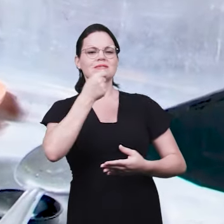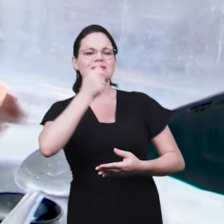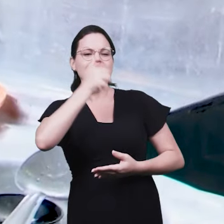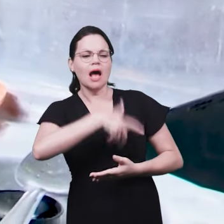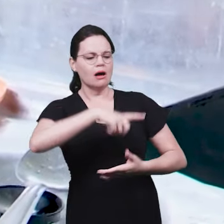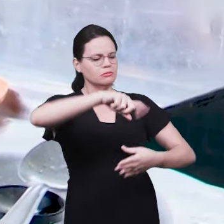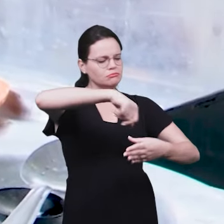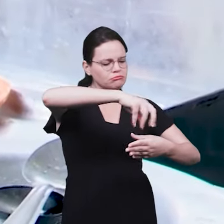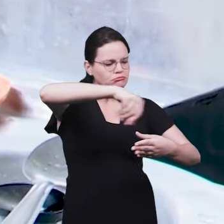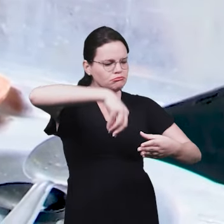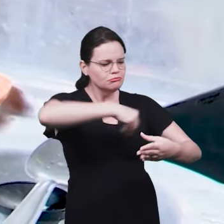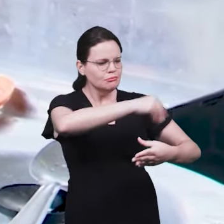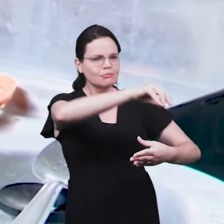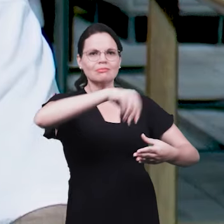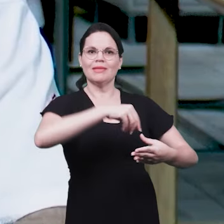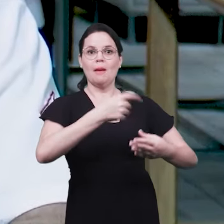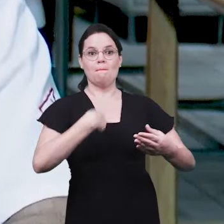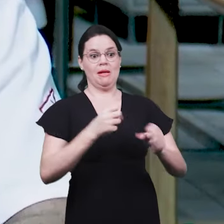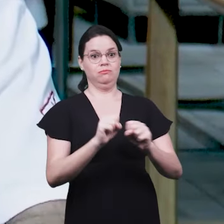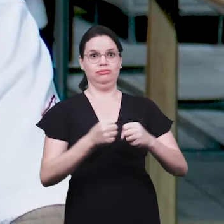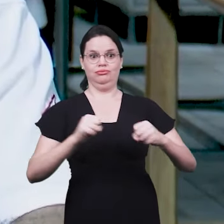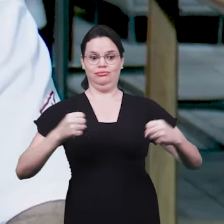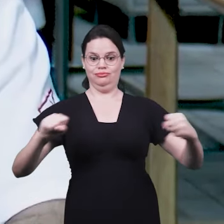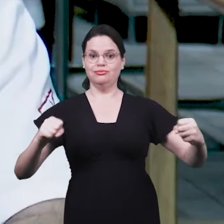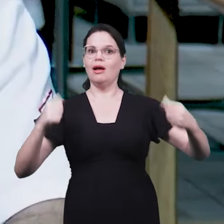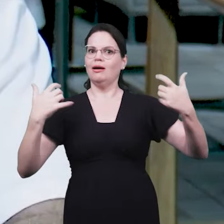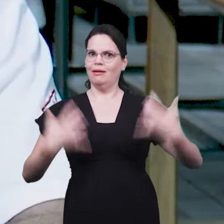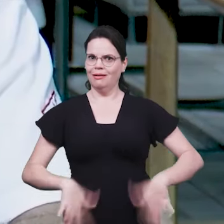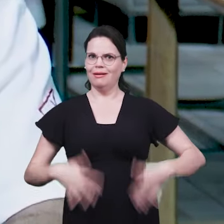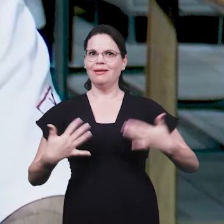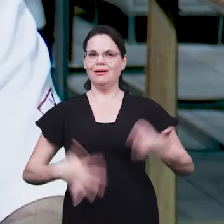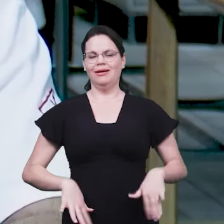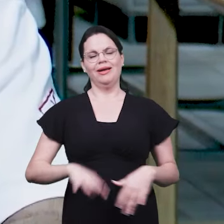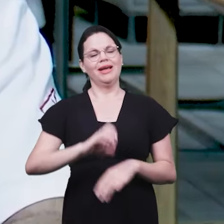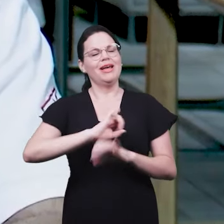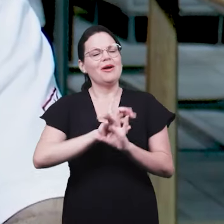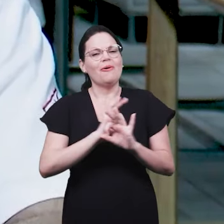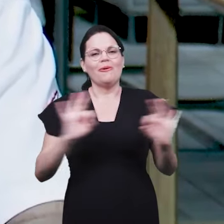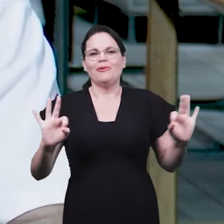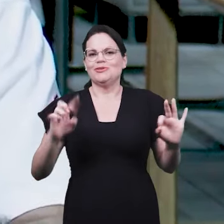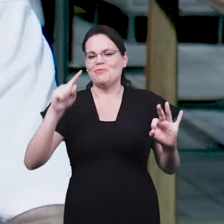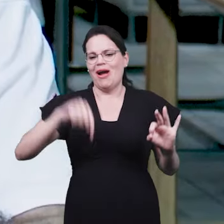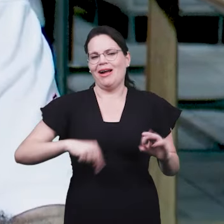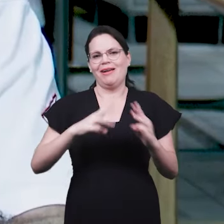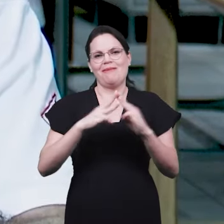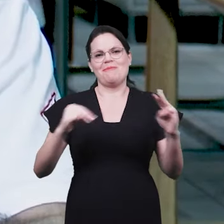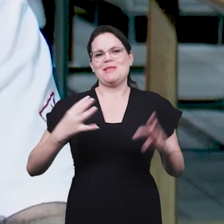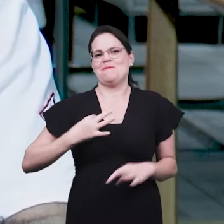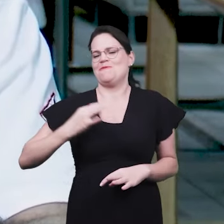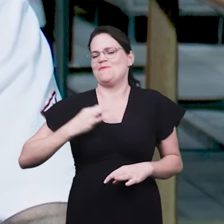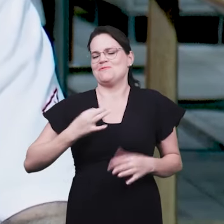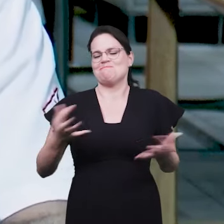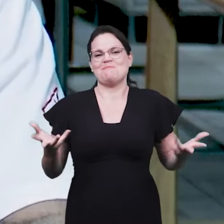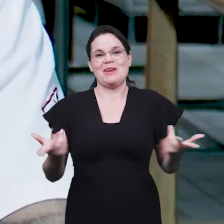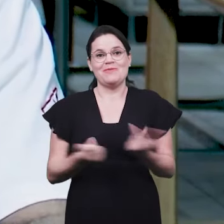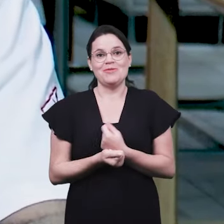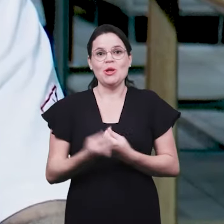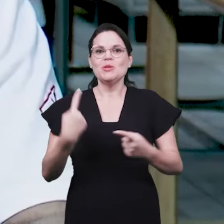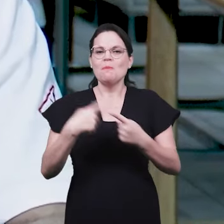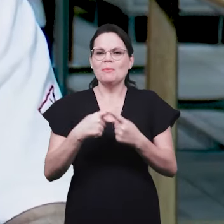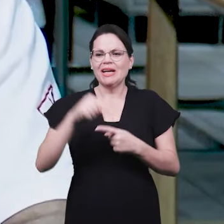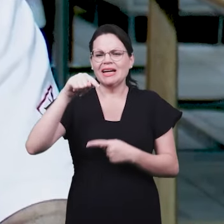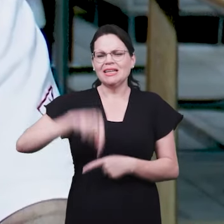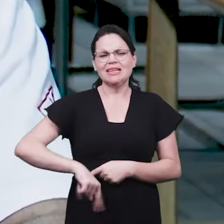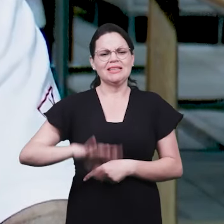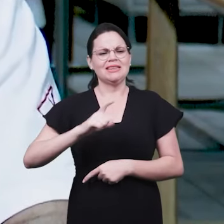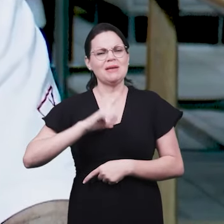em grande quantidade, em grande volume. Vale a pena ser voluntário aqui no Manaim, servindo aqui num mundo de 3